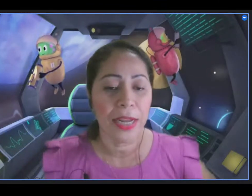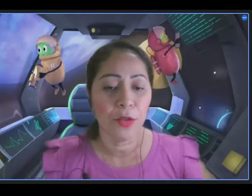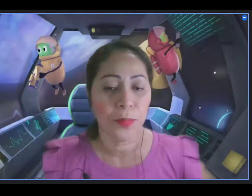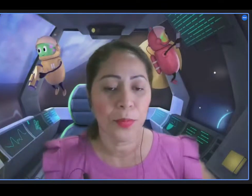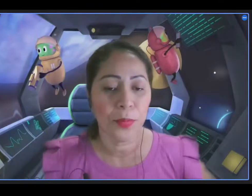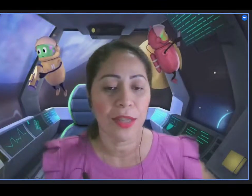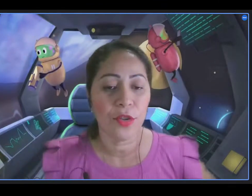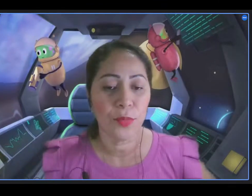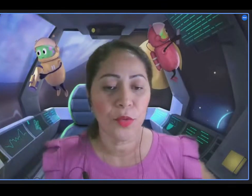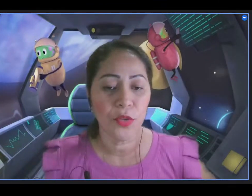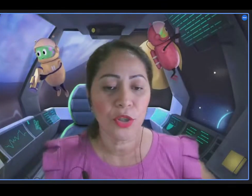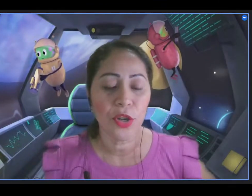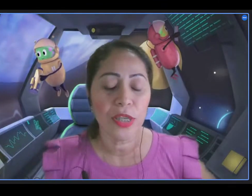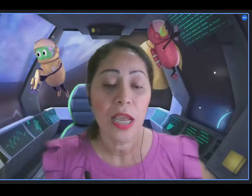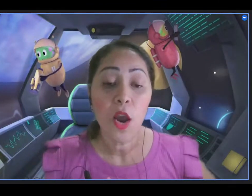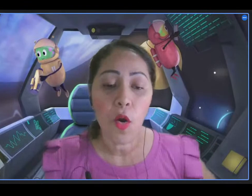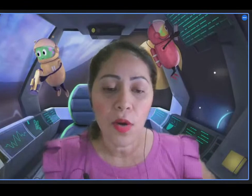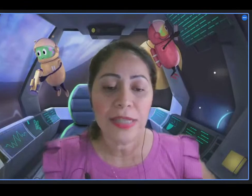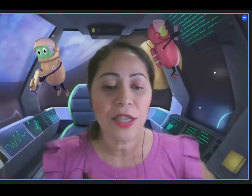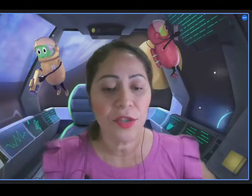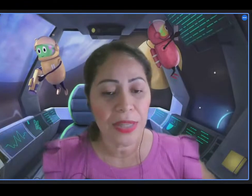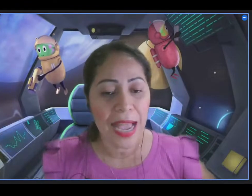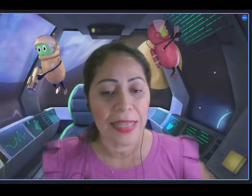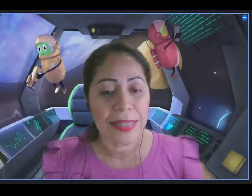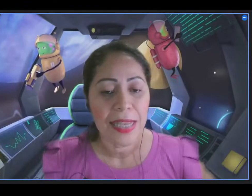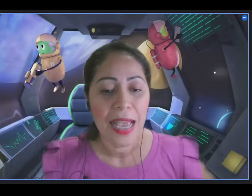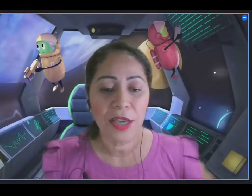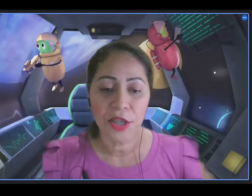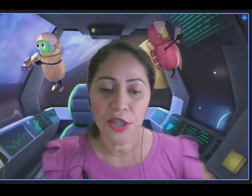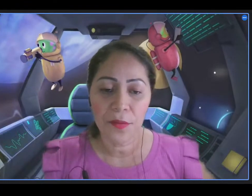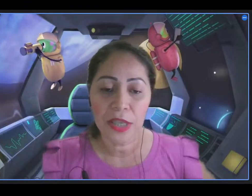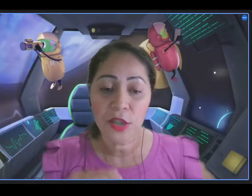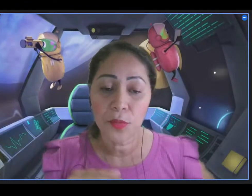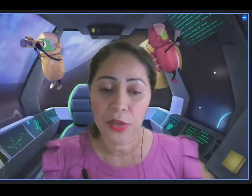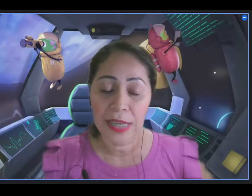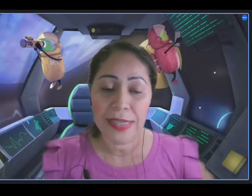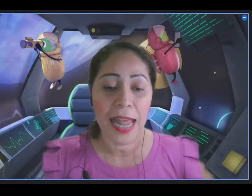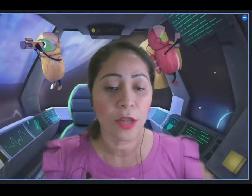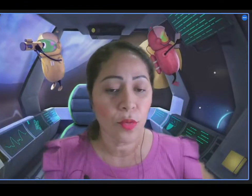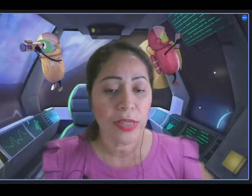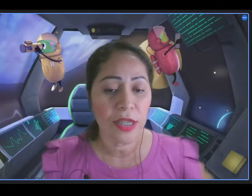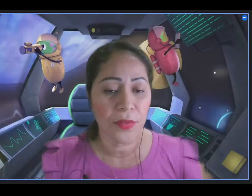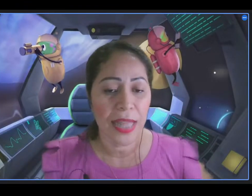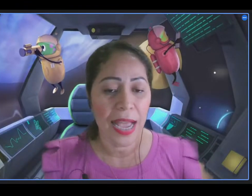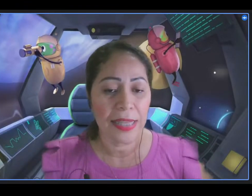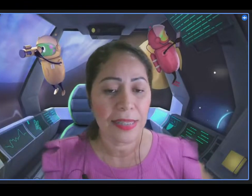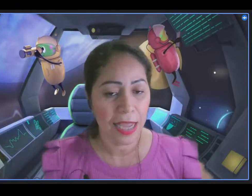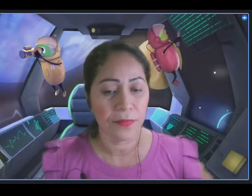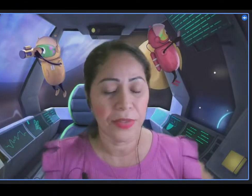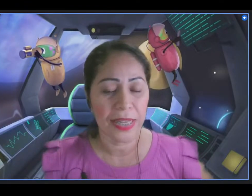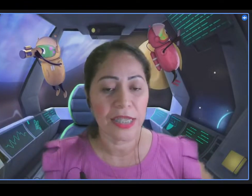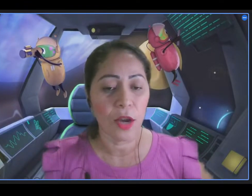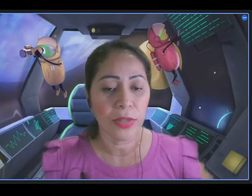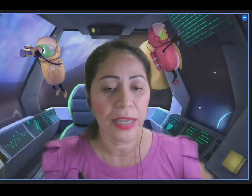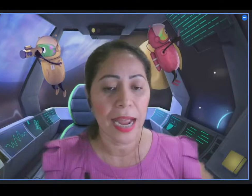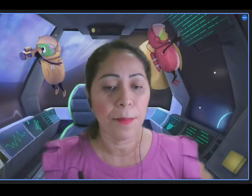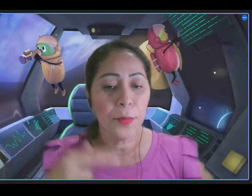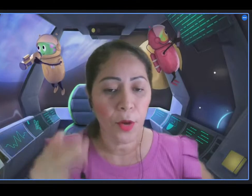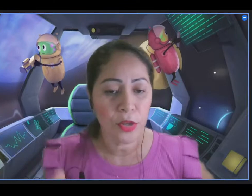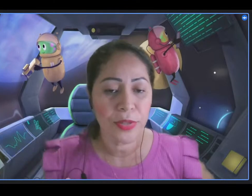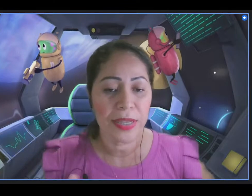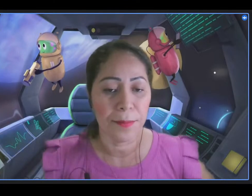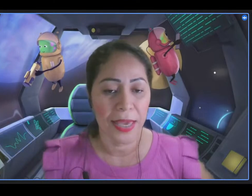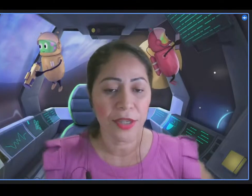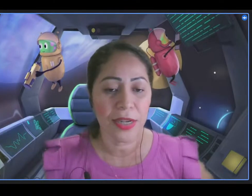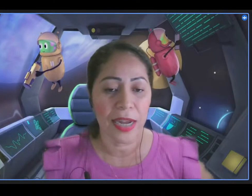né, do projeto 2022 com as atividades. A gente teve que cancelar duas atividades, na verdade, alterar para o